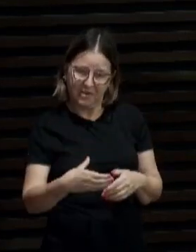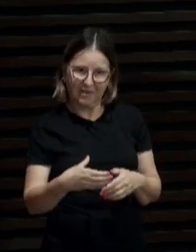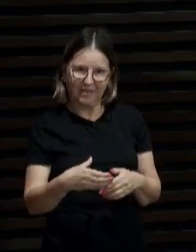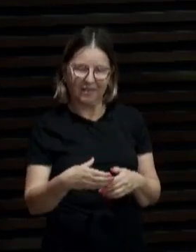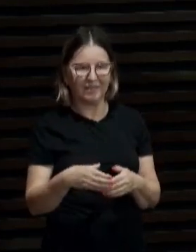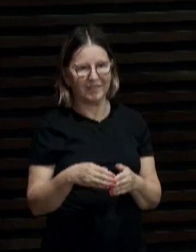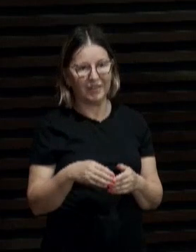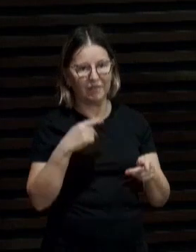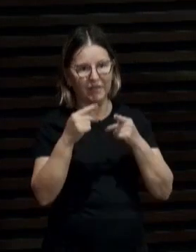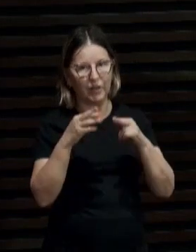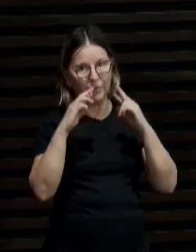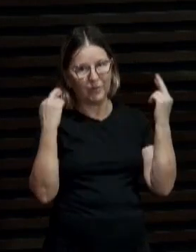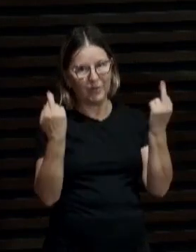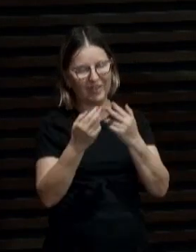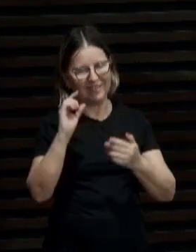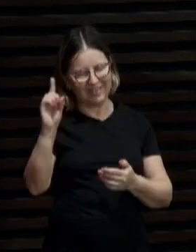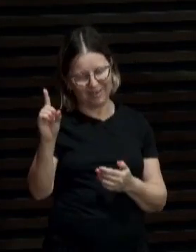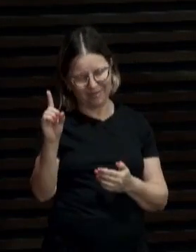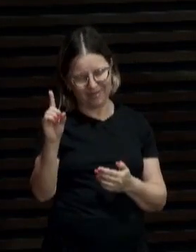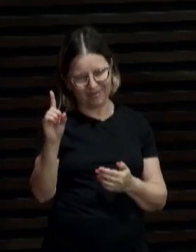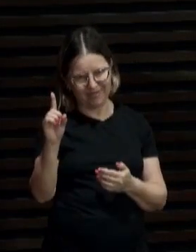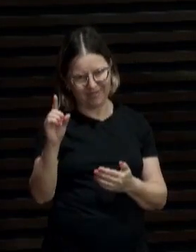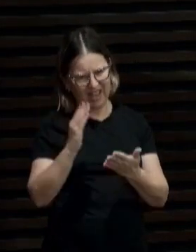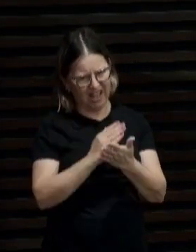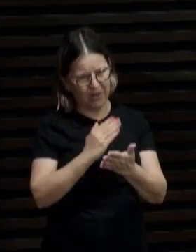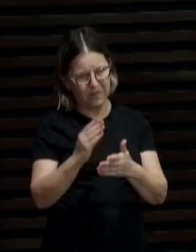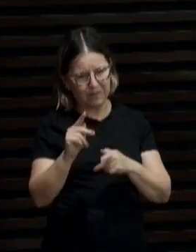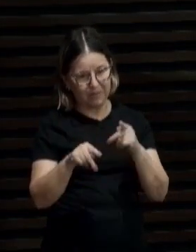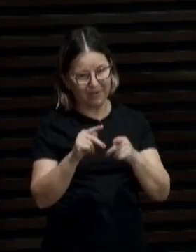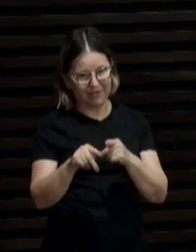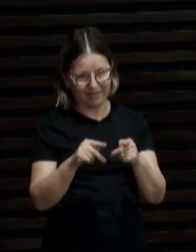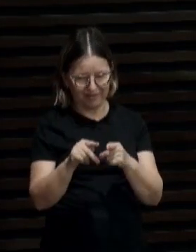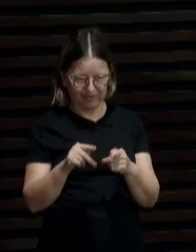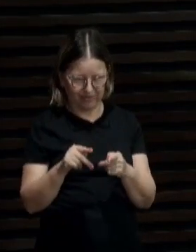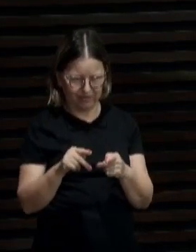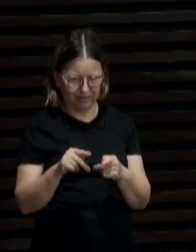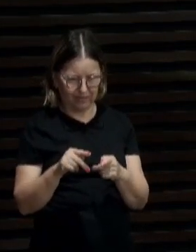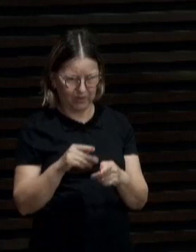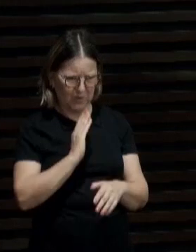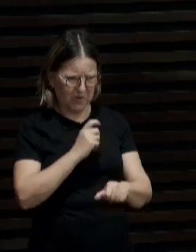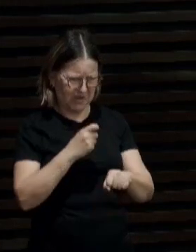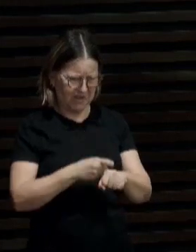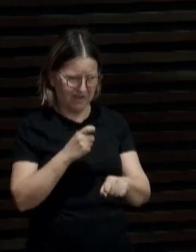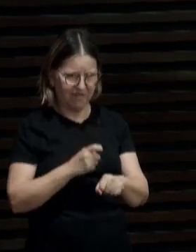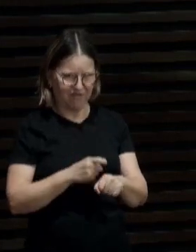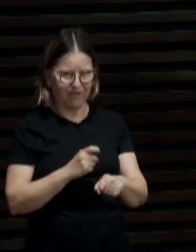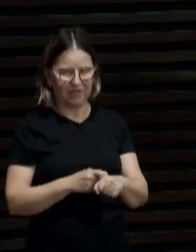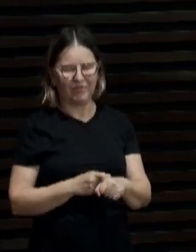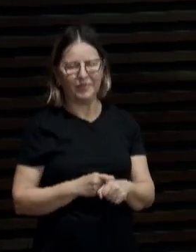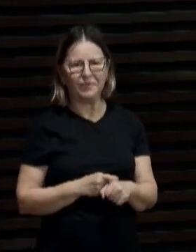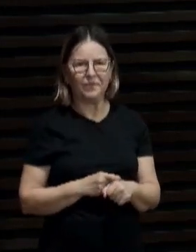ao reino de Deus. Visto que alguns deles se mostraram empedernidos e descrentes, aqui eu quero dar uma pequena